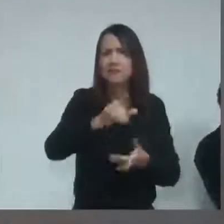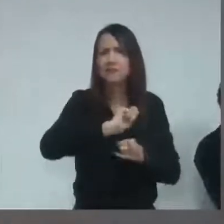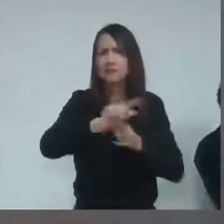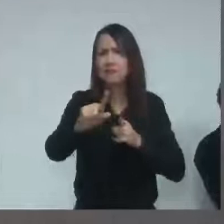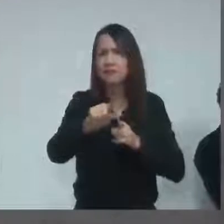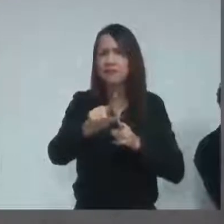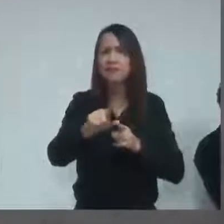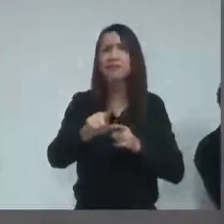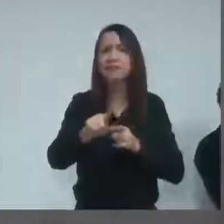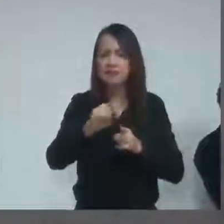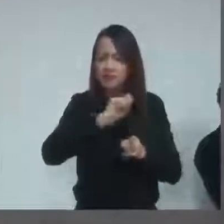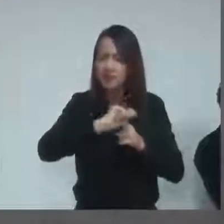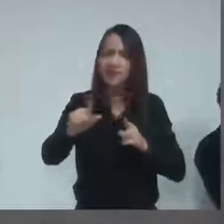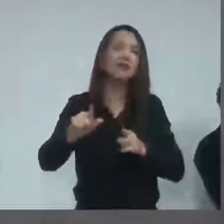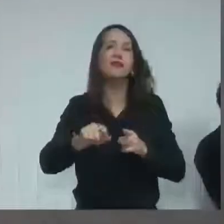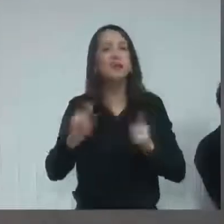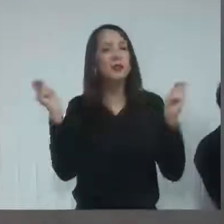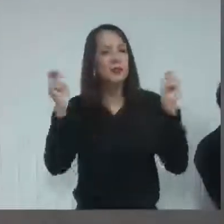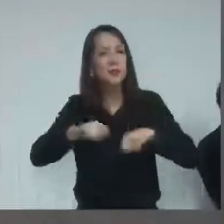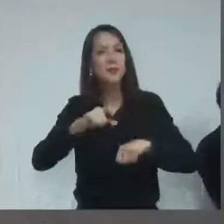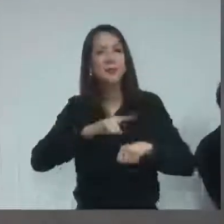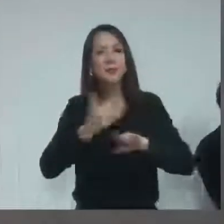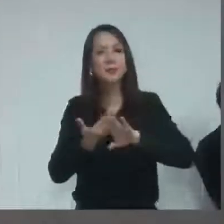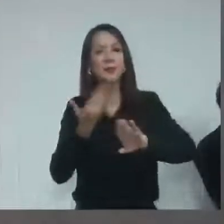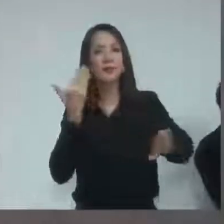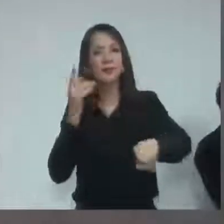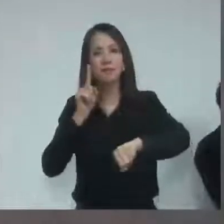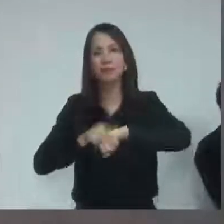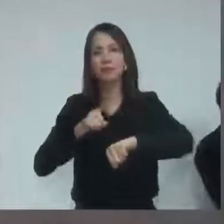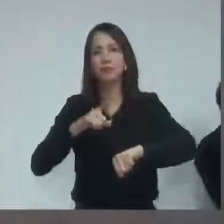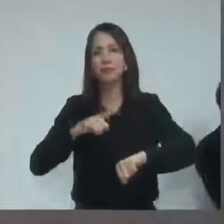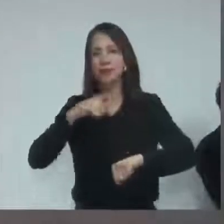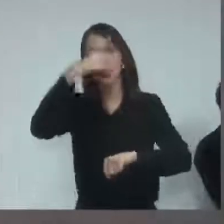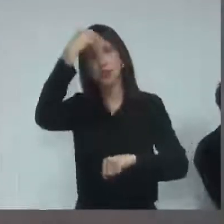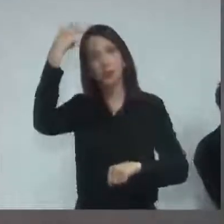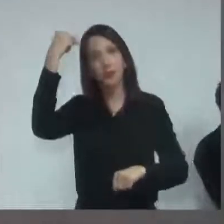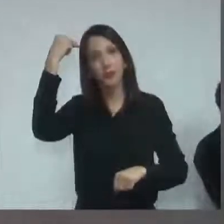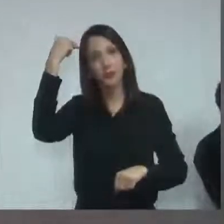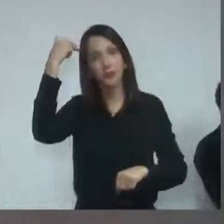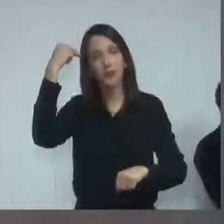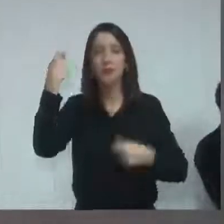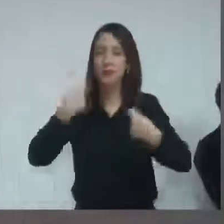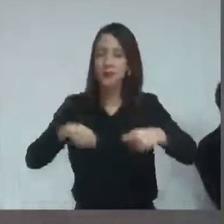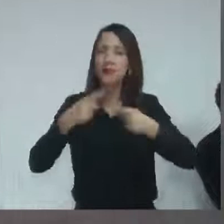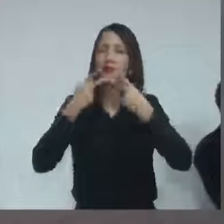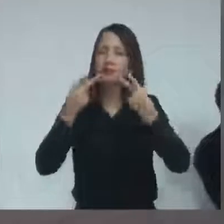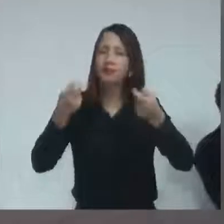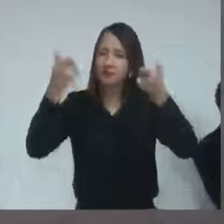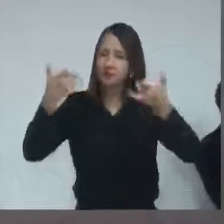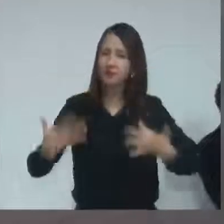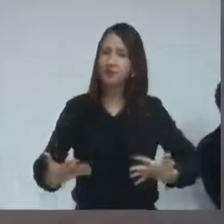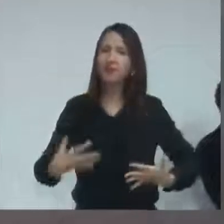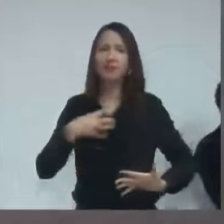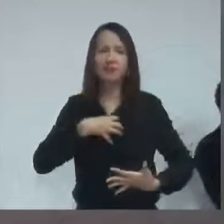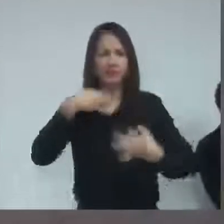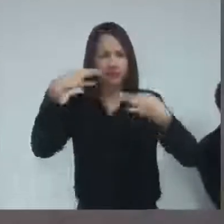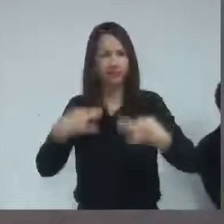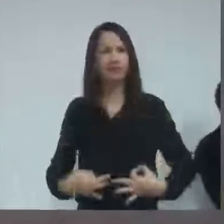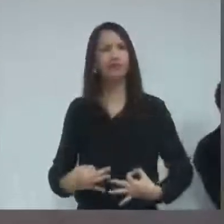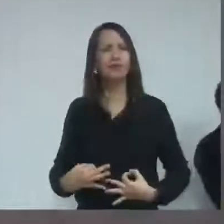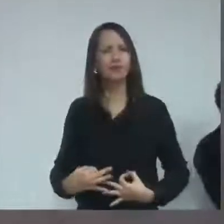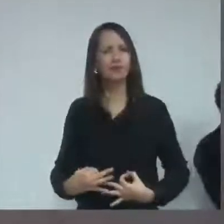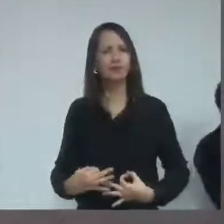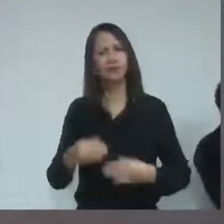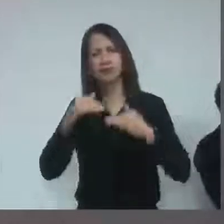né? Tanto é que uma das possibilidades é o afastamento imediato do prefeito. Então nós temos que falar as coisas como elas são. Concordemos ou